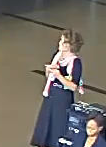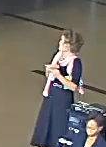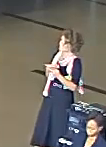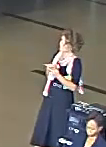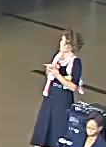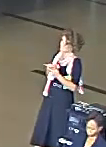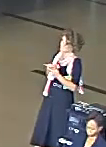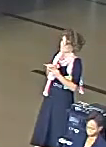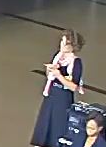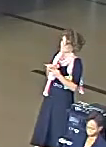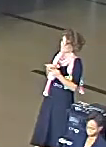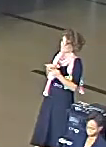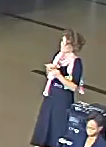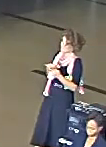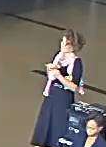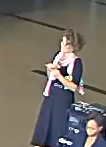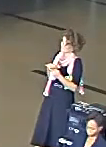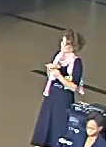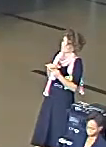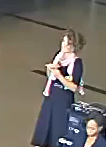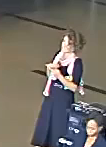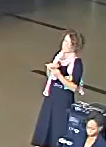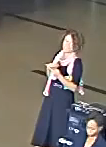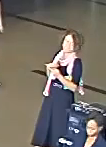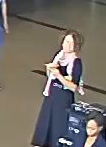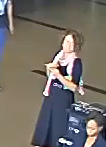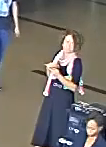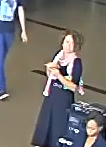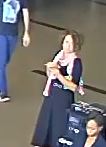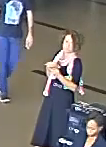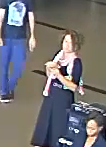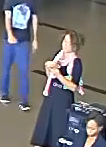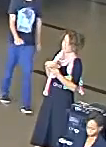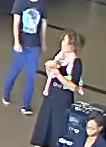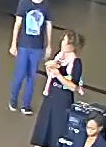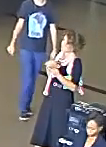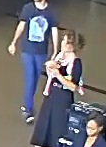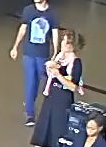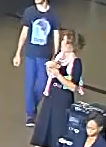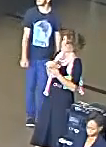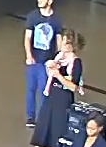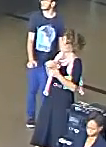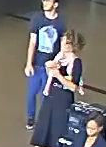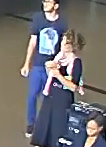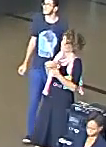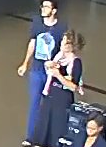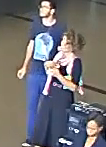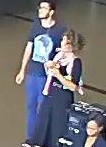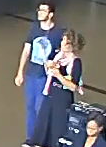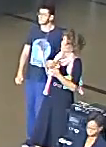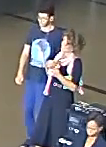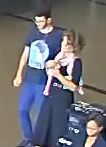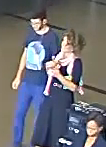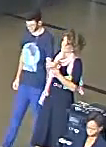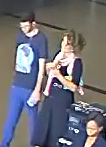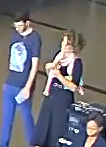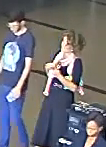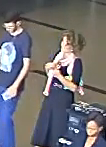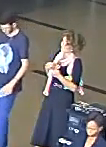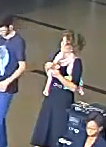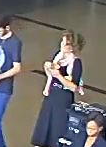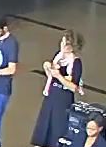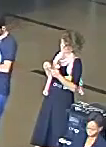maior Então eu acho que a gente nós somos cidadão nós não queremos gratuidade porque eu paguei eu tô pagando por um serviço que